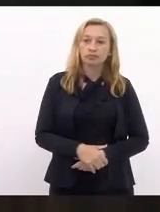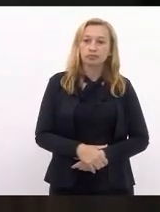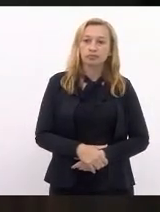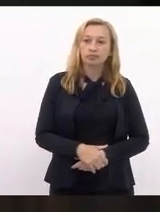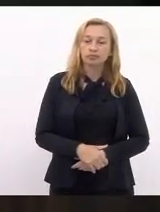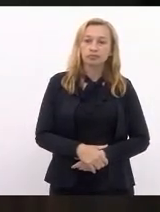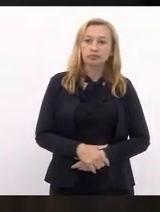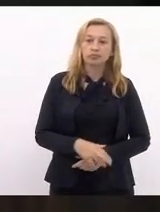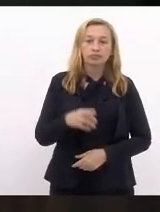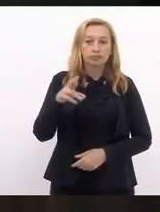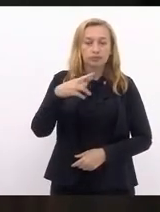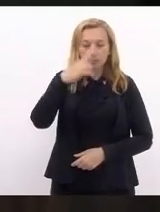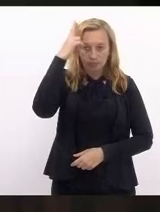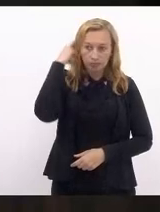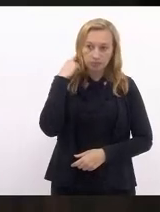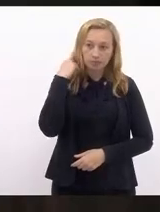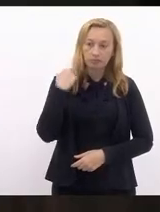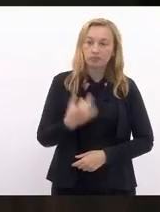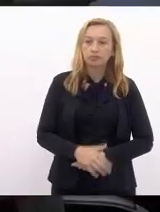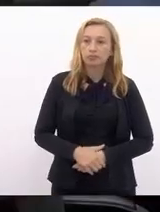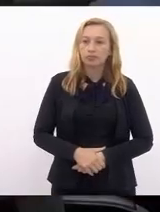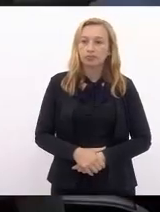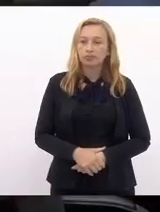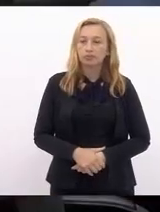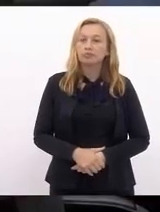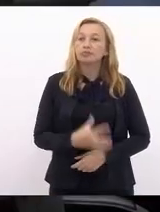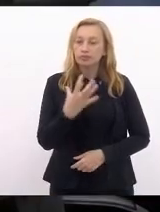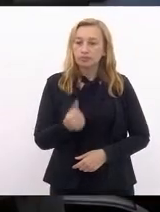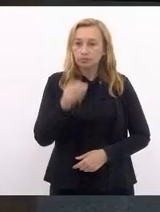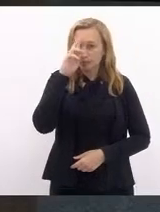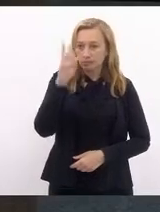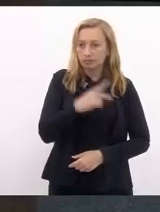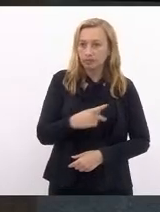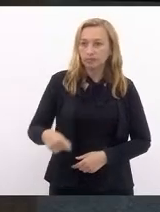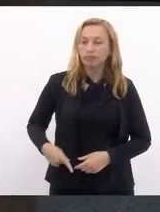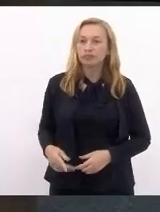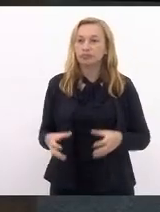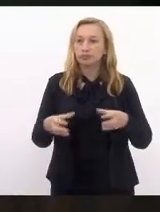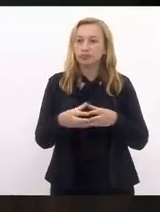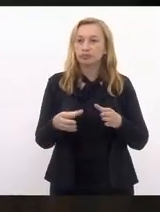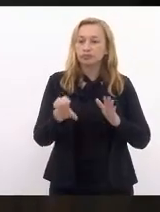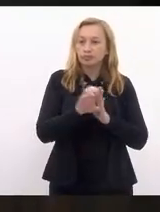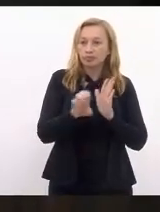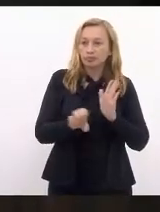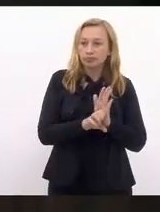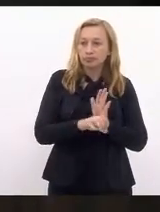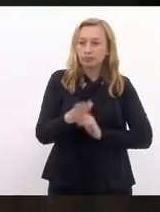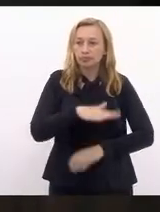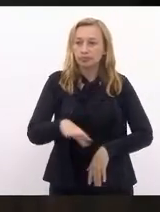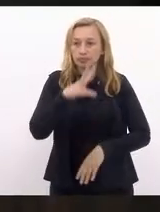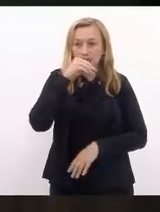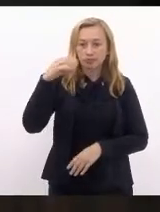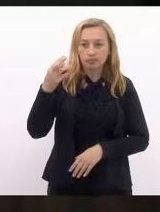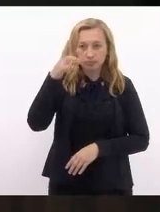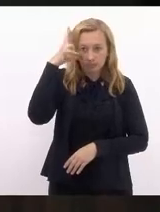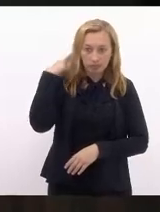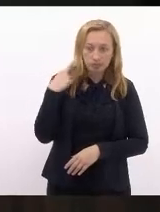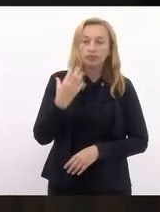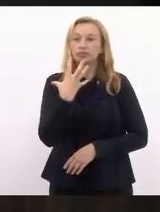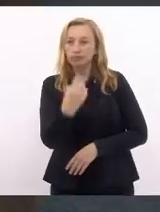o tempo para Rosana velho Rosane Félix parecer favorável da criança deputada Rosane